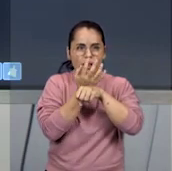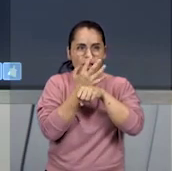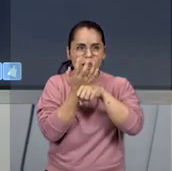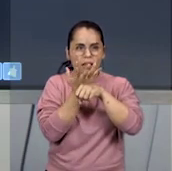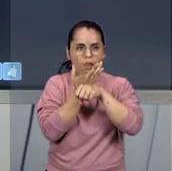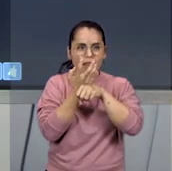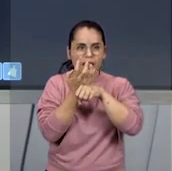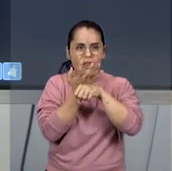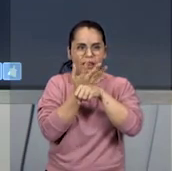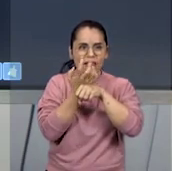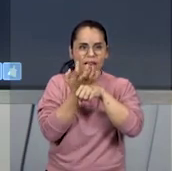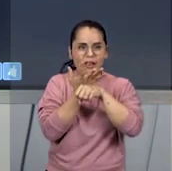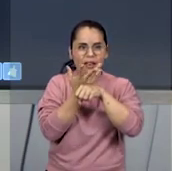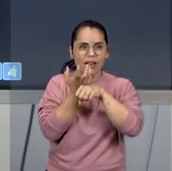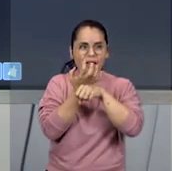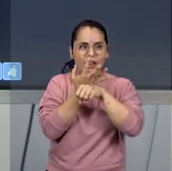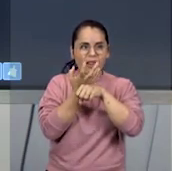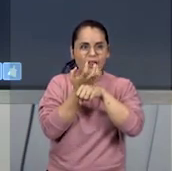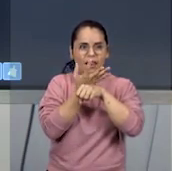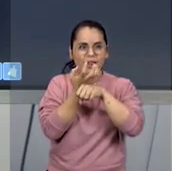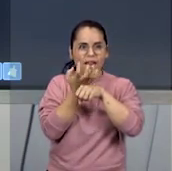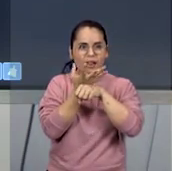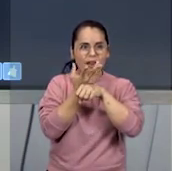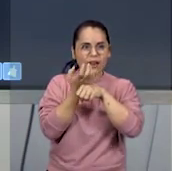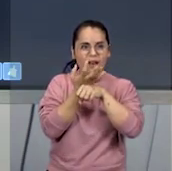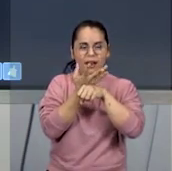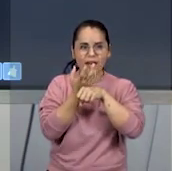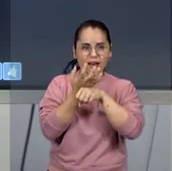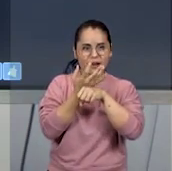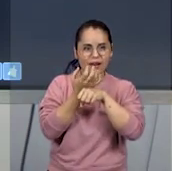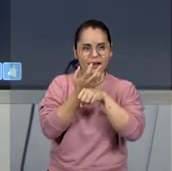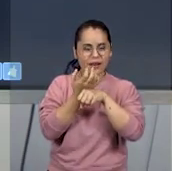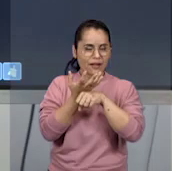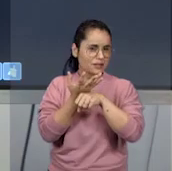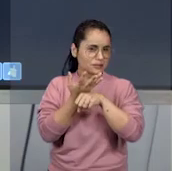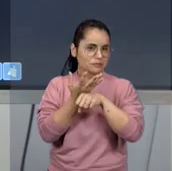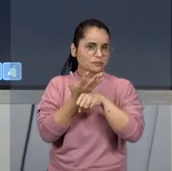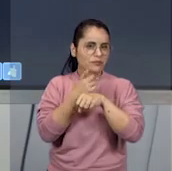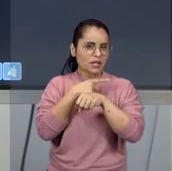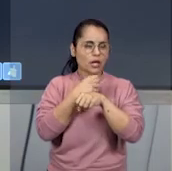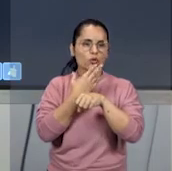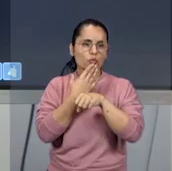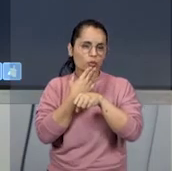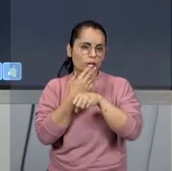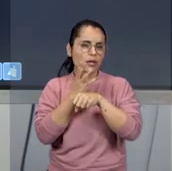ali, parecendo uns balãozinhos transparentes e alguns